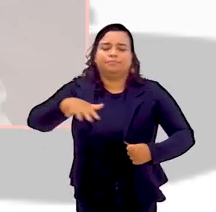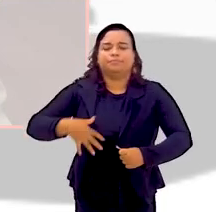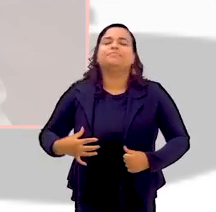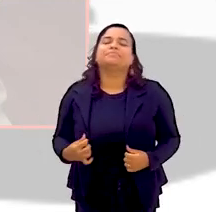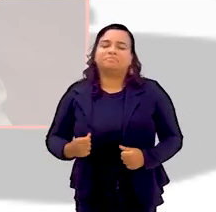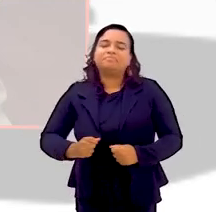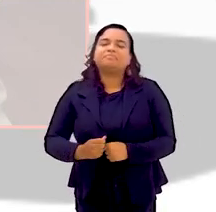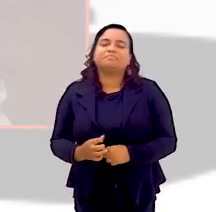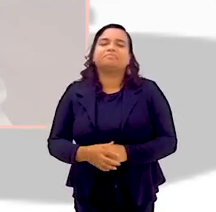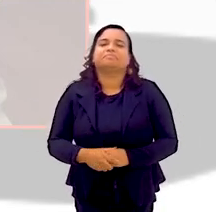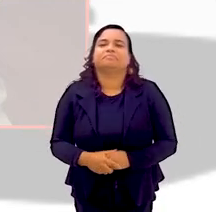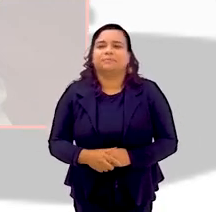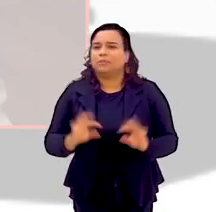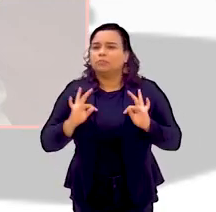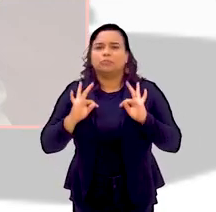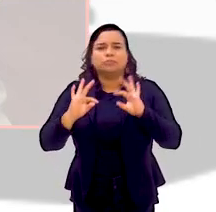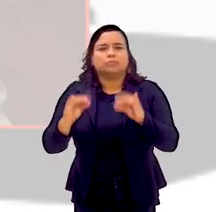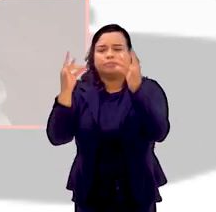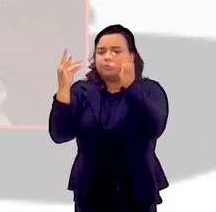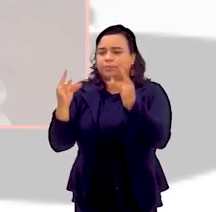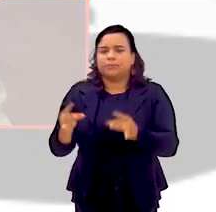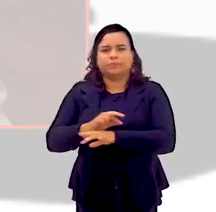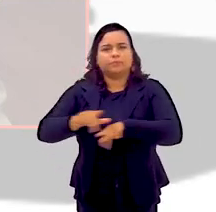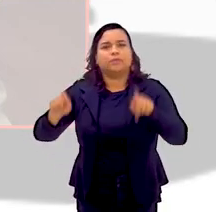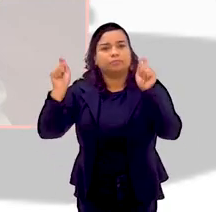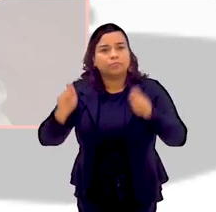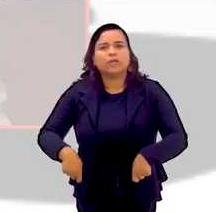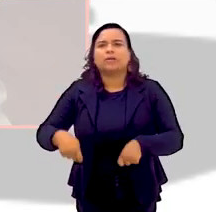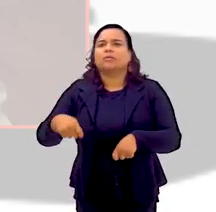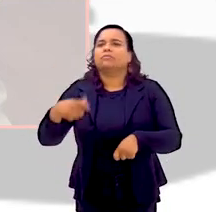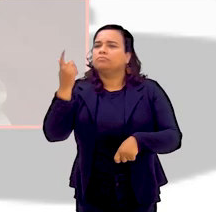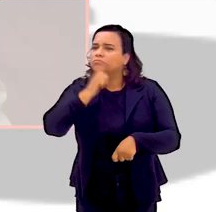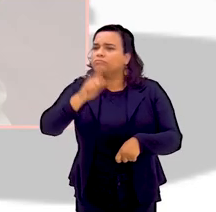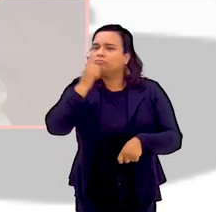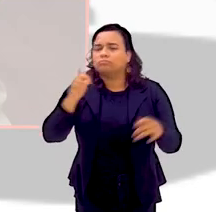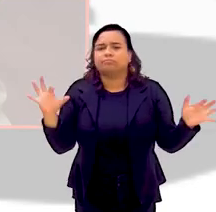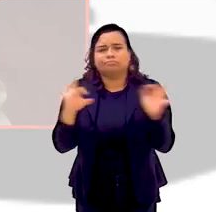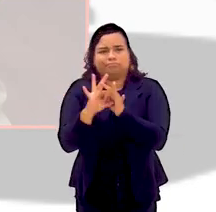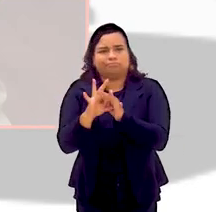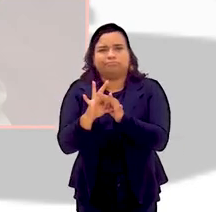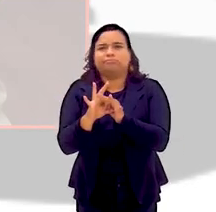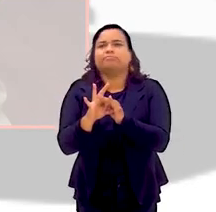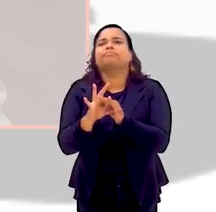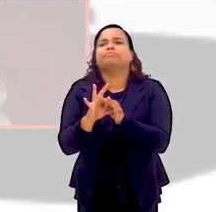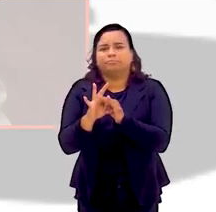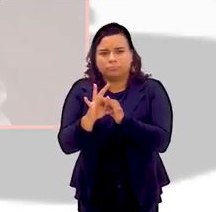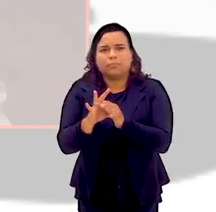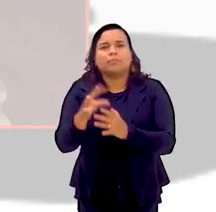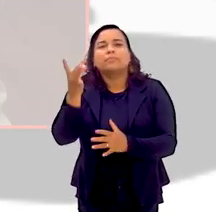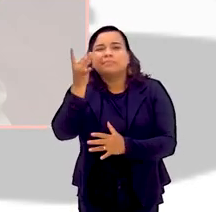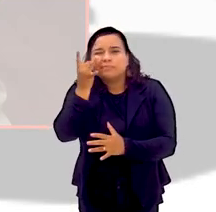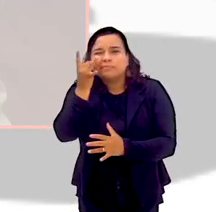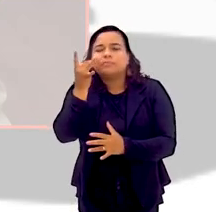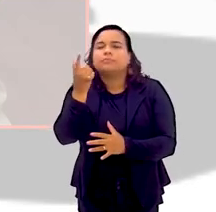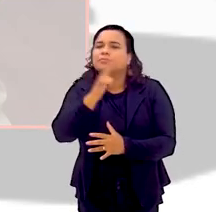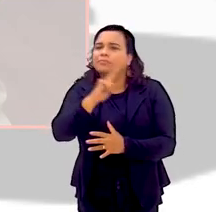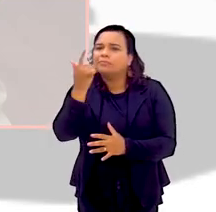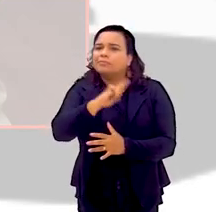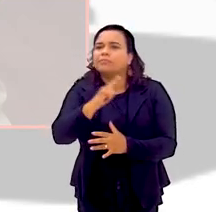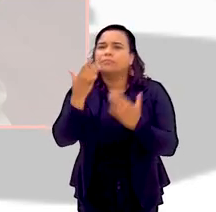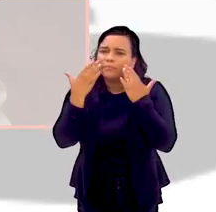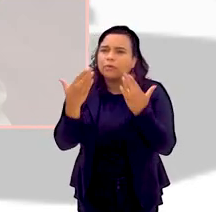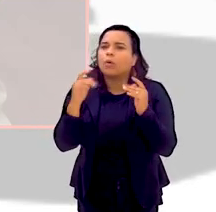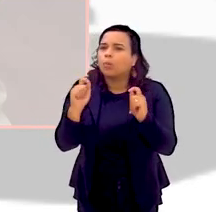TI, em todo o seu espectro. Então, essa possibilidade conjuga uma materialidade de que